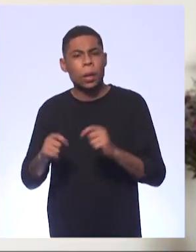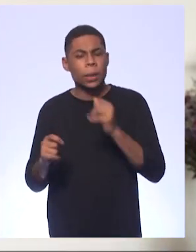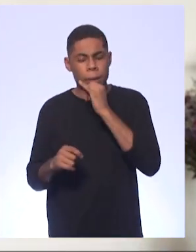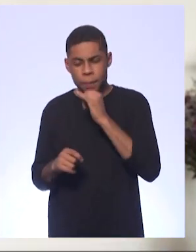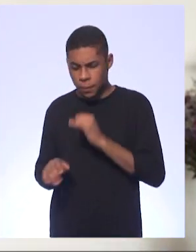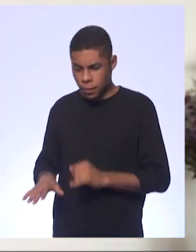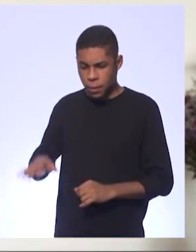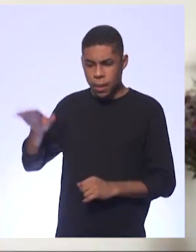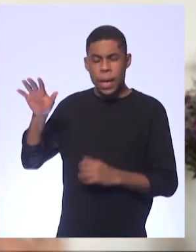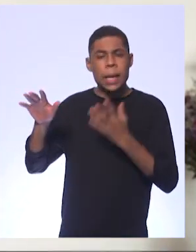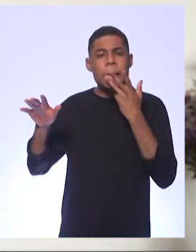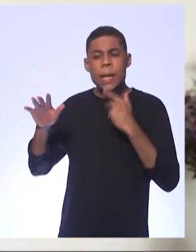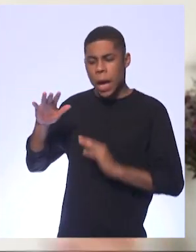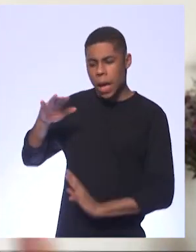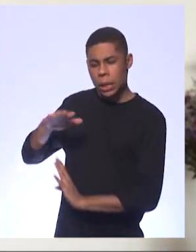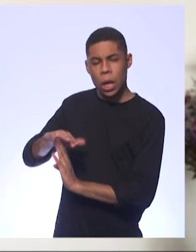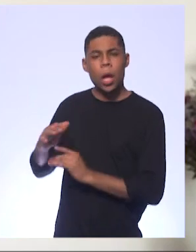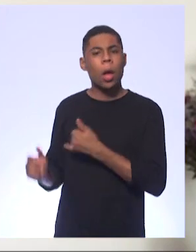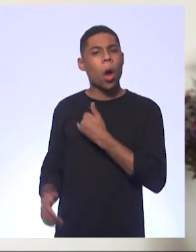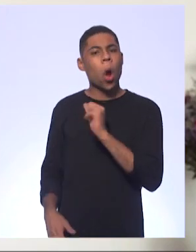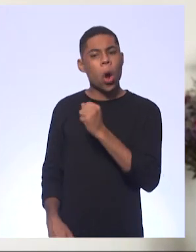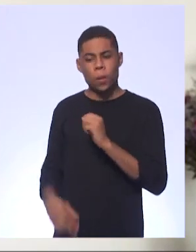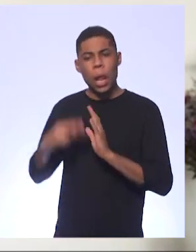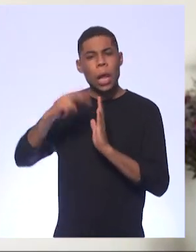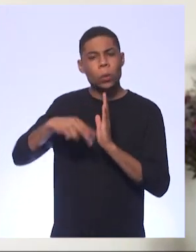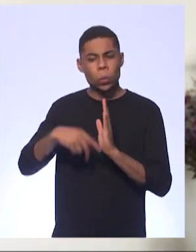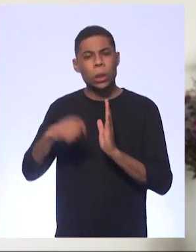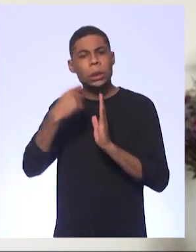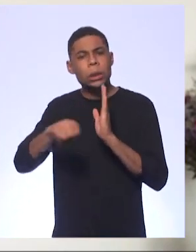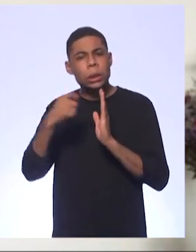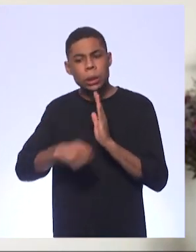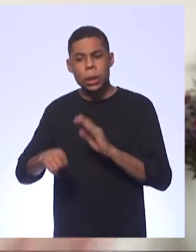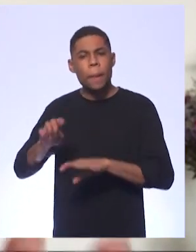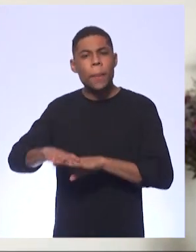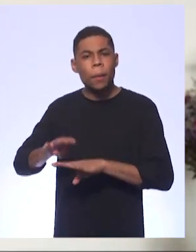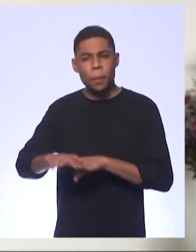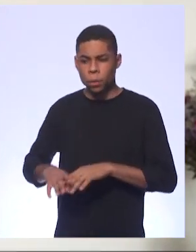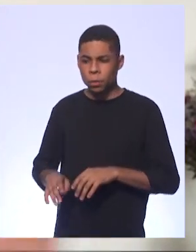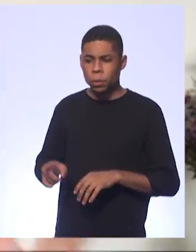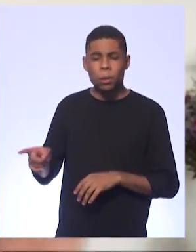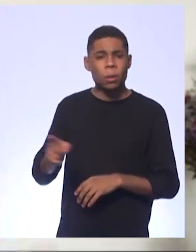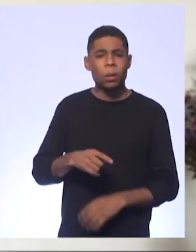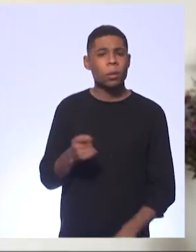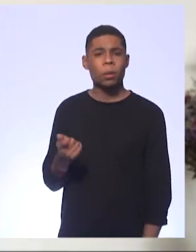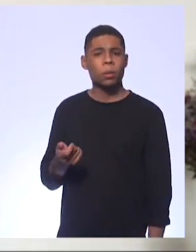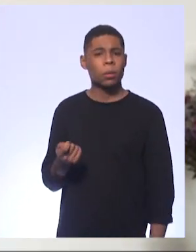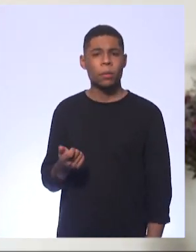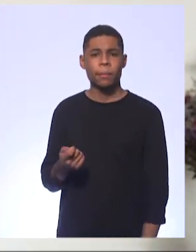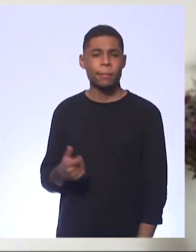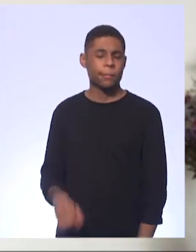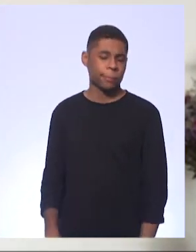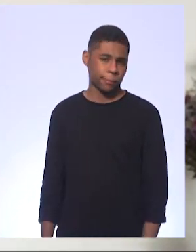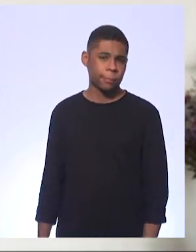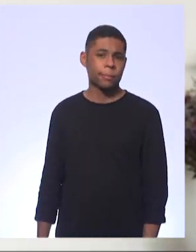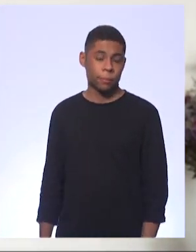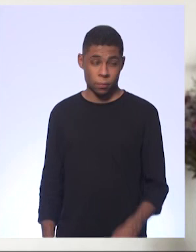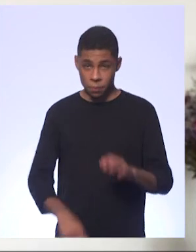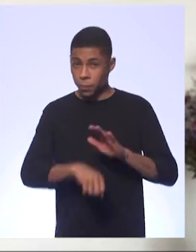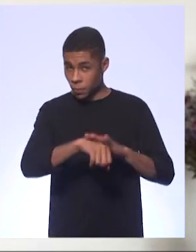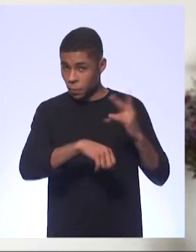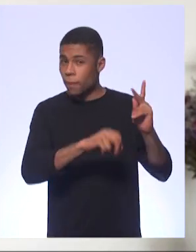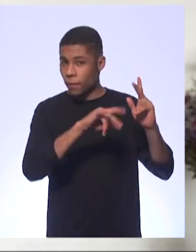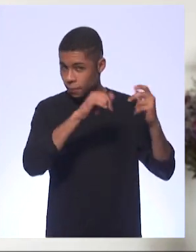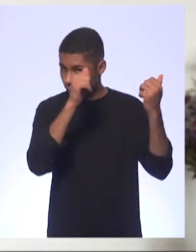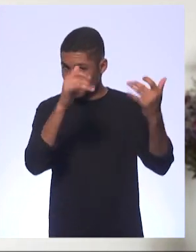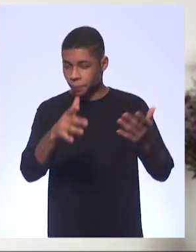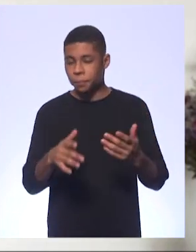até 8 anos, de leitura, de escrita, de matemática, é todo muito baixo, vou deixar os dados por conta dele.